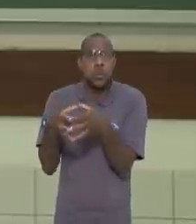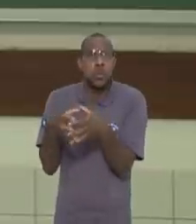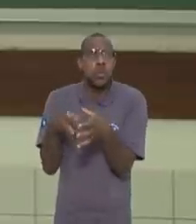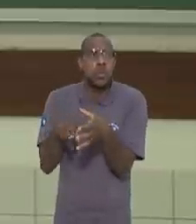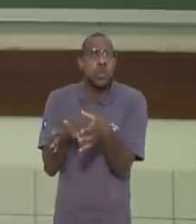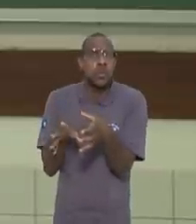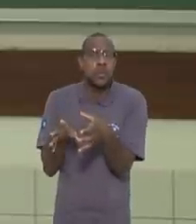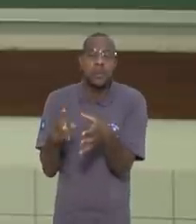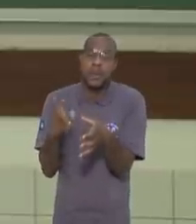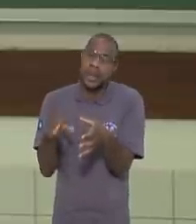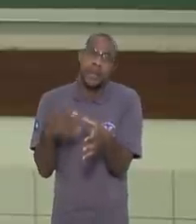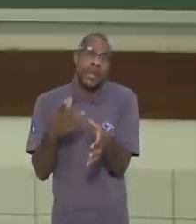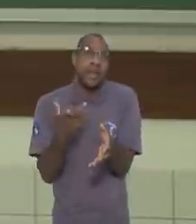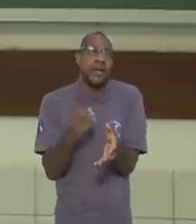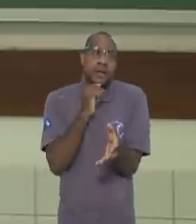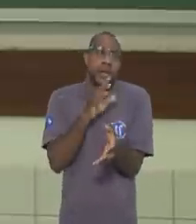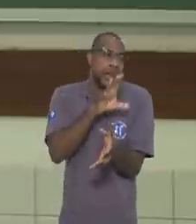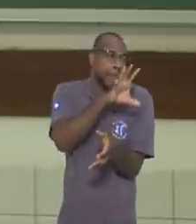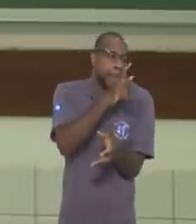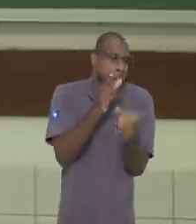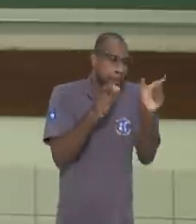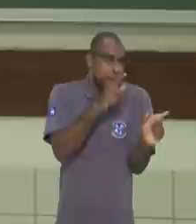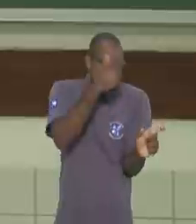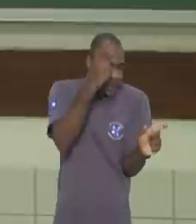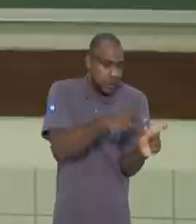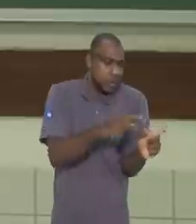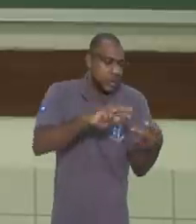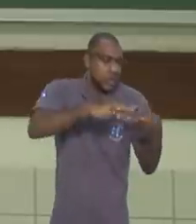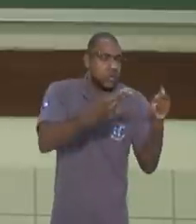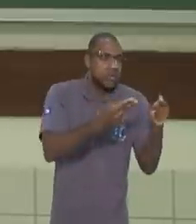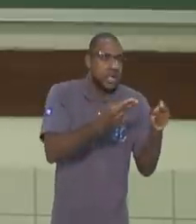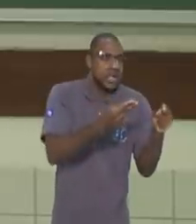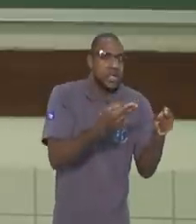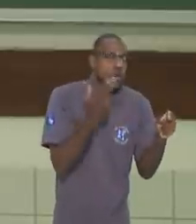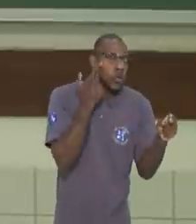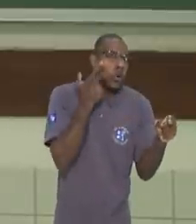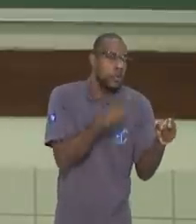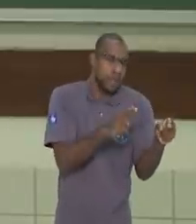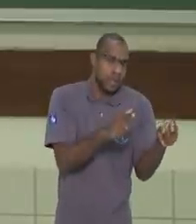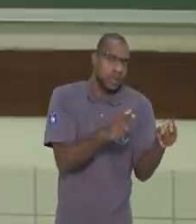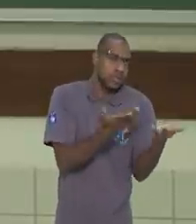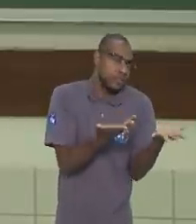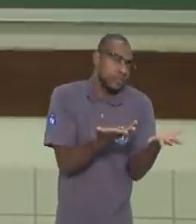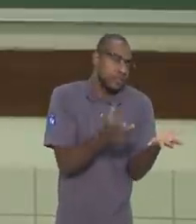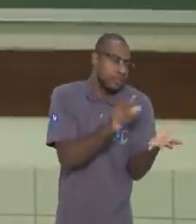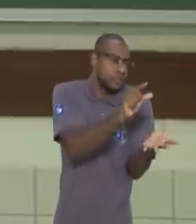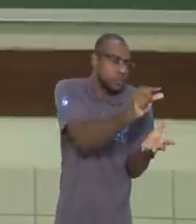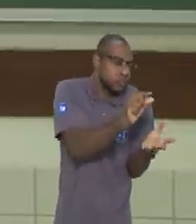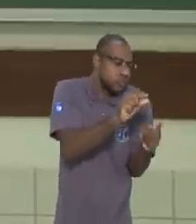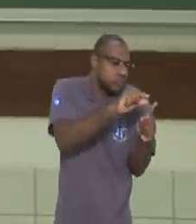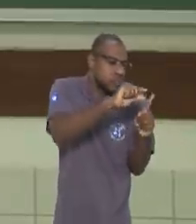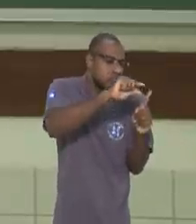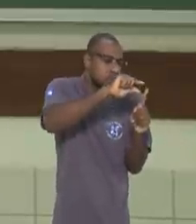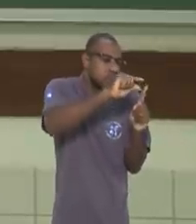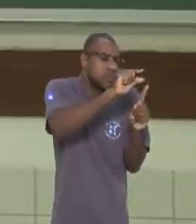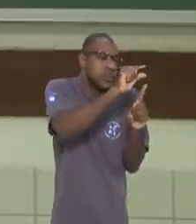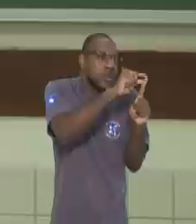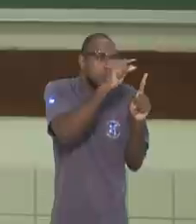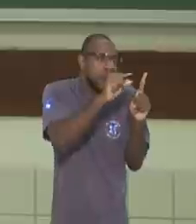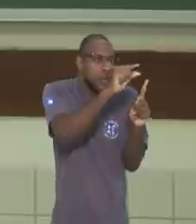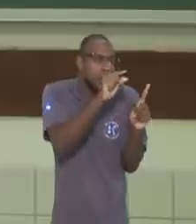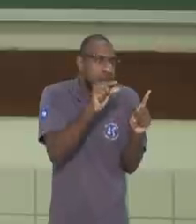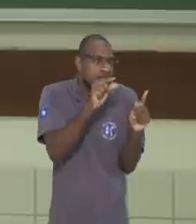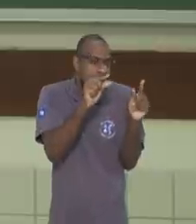gene sadio, né, de uma pessoa que tem lá o gene funcional, que eles mexeram lá, a célula-tronco, por exemplo, pegaram o gene de interesse, colocaram